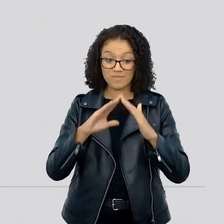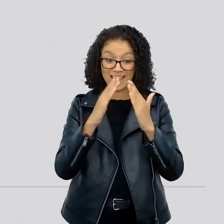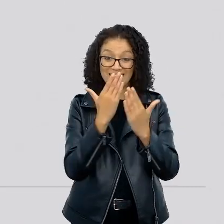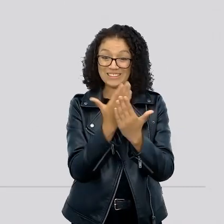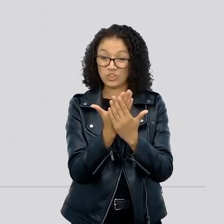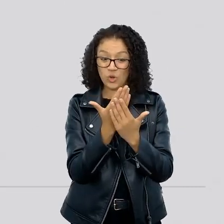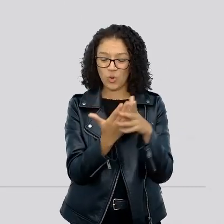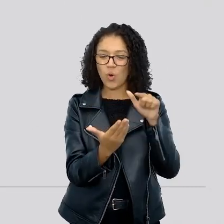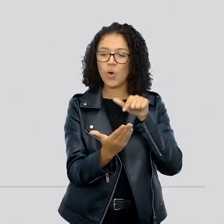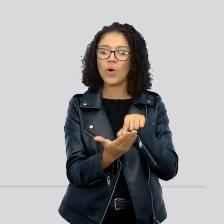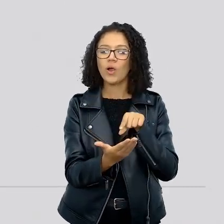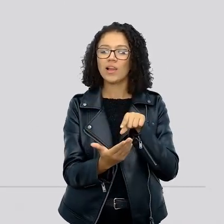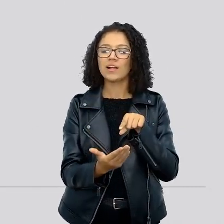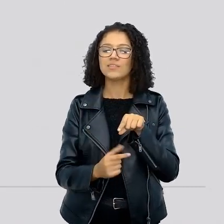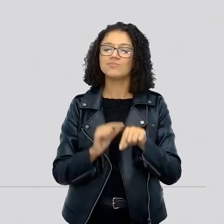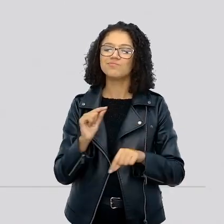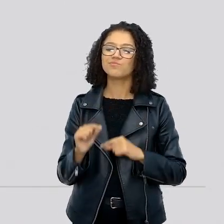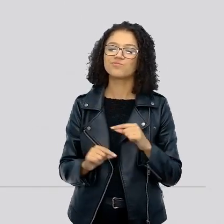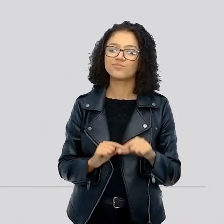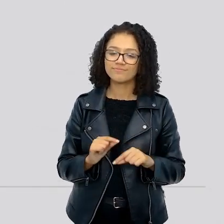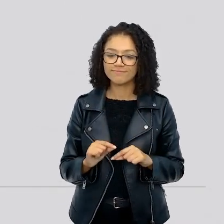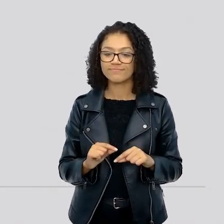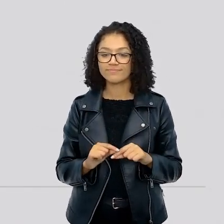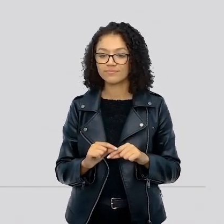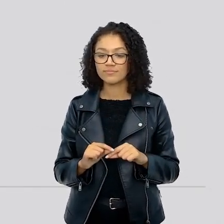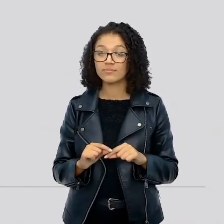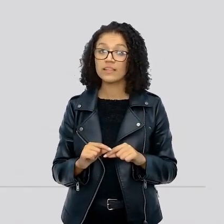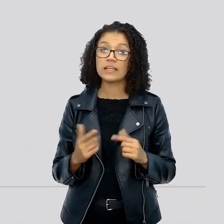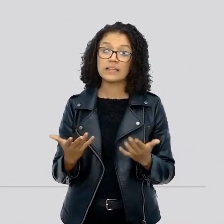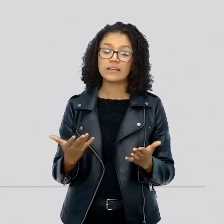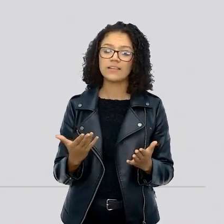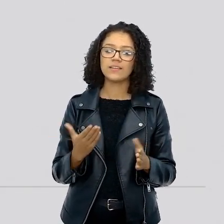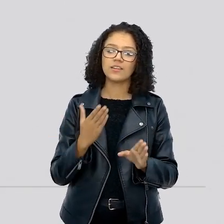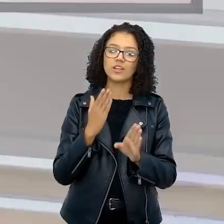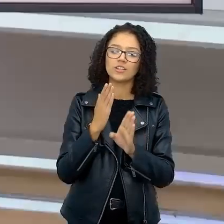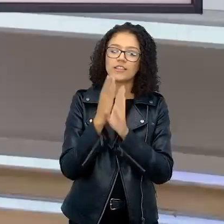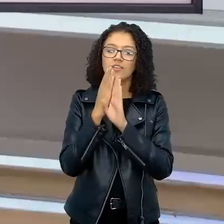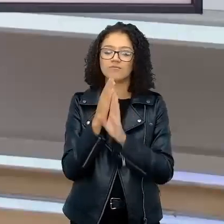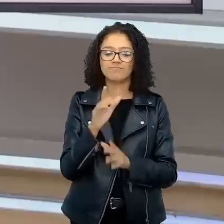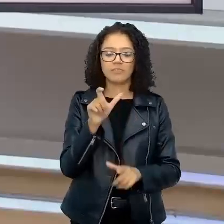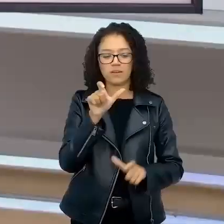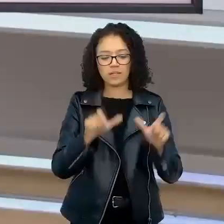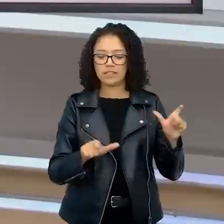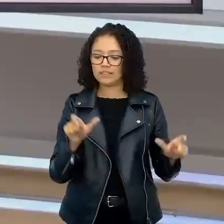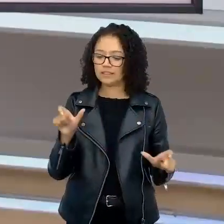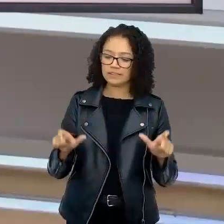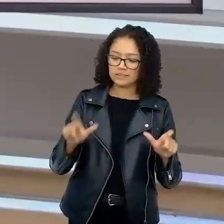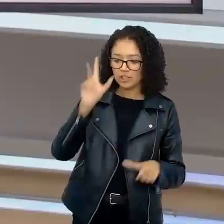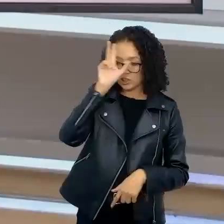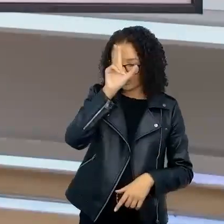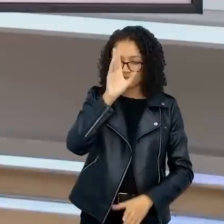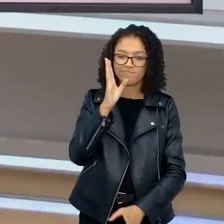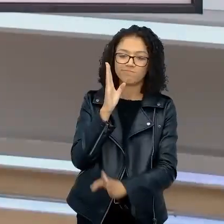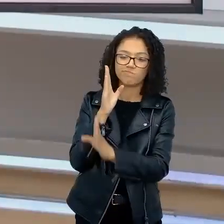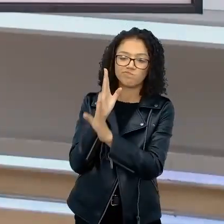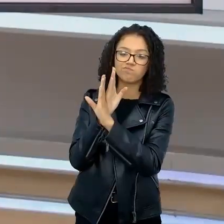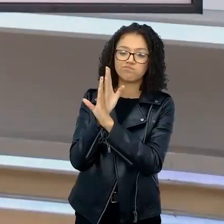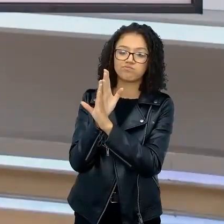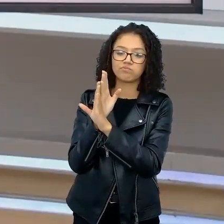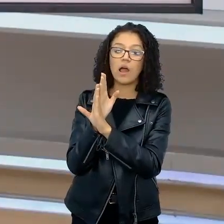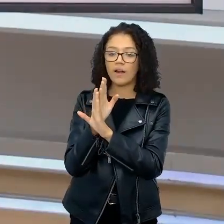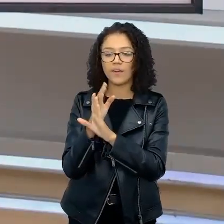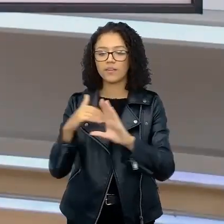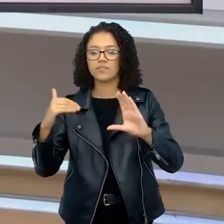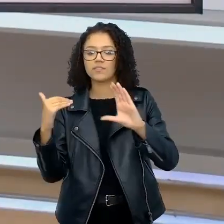é justamente a escola como alguém que identifica e encaminha a situação de violência para a rede de